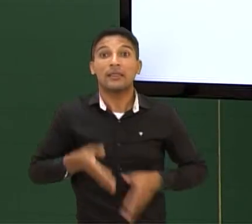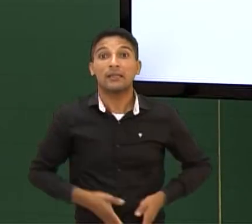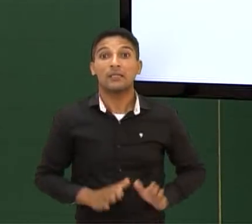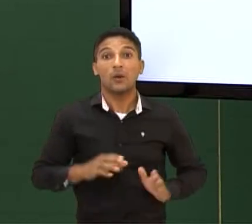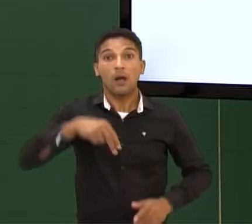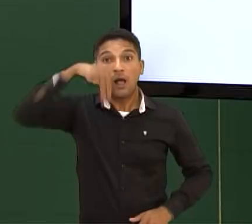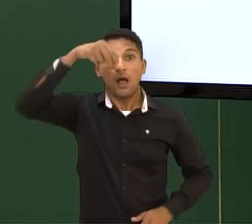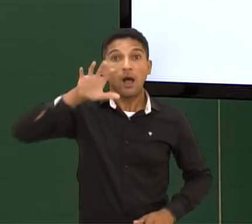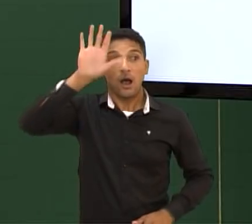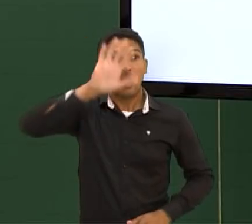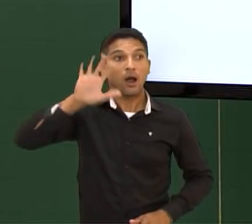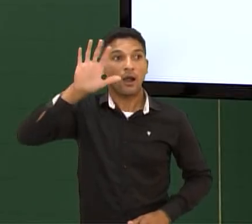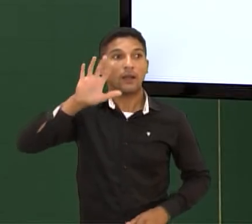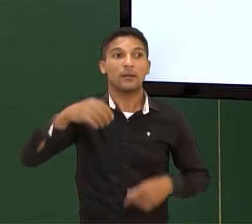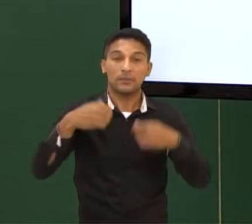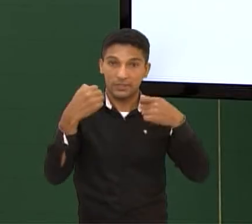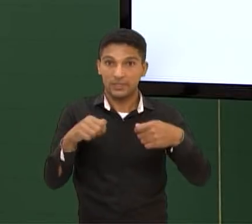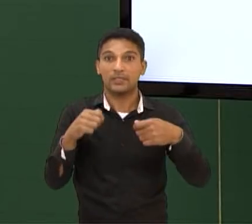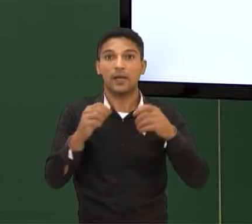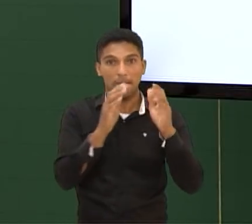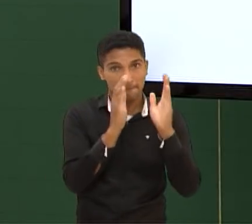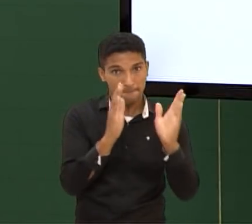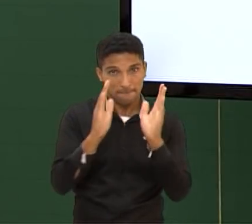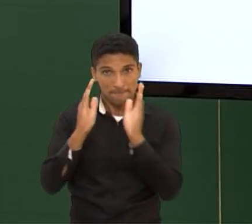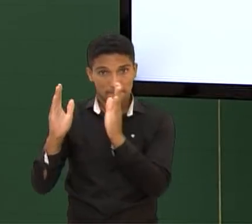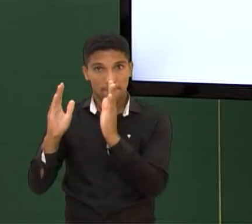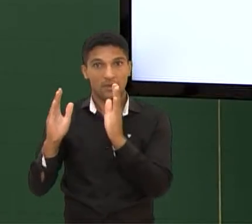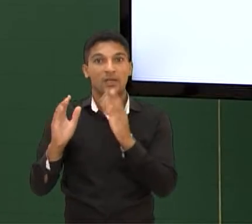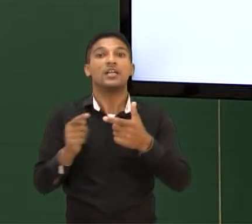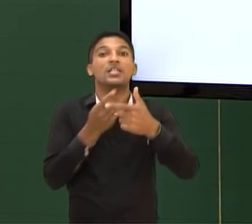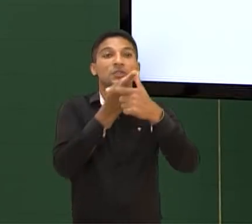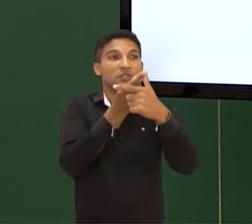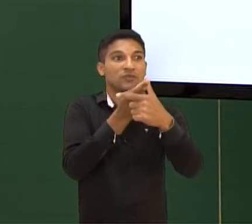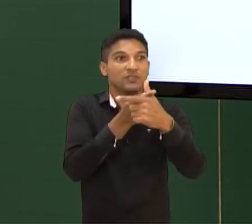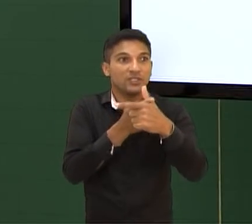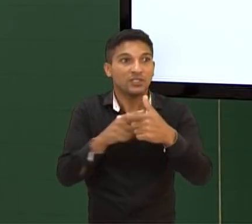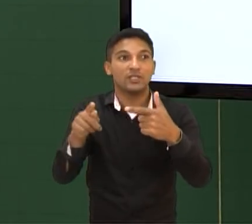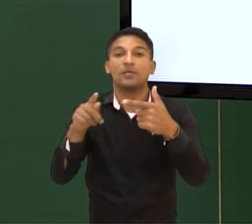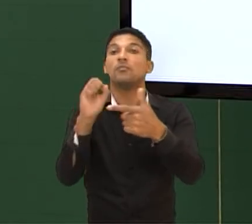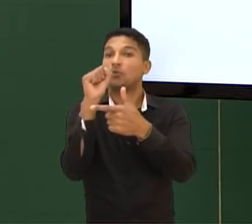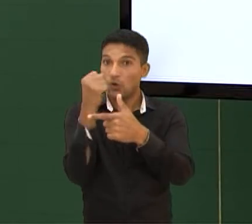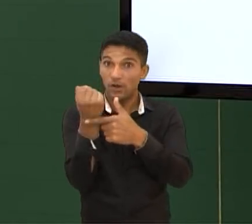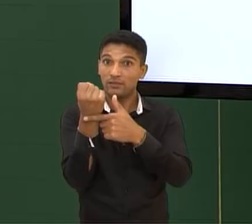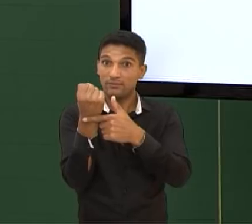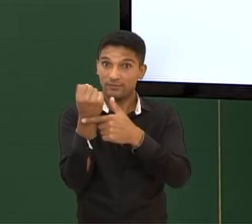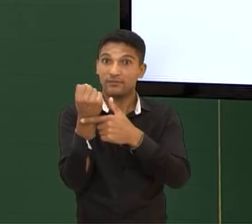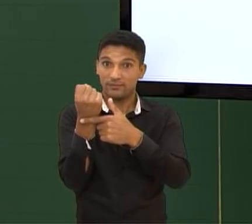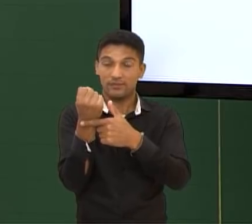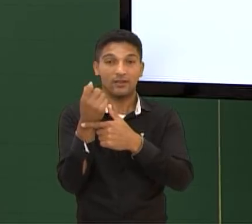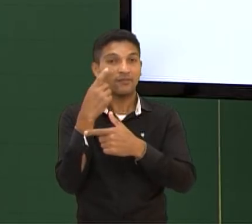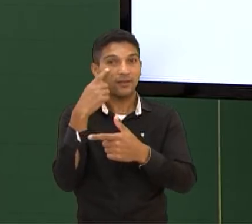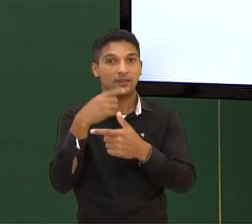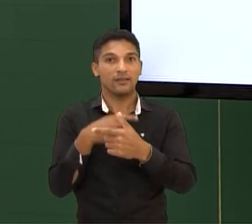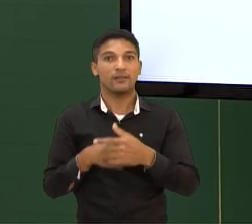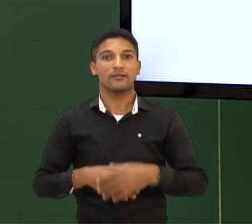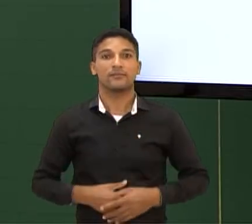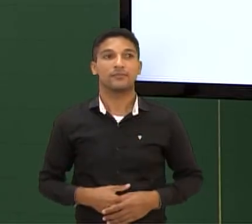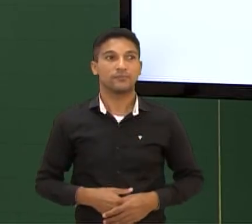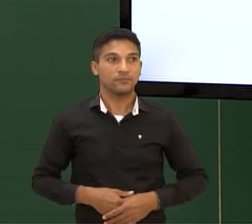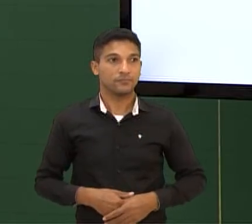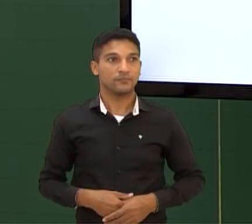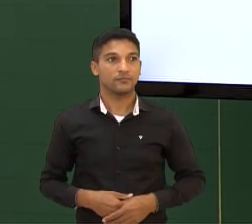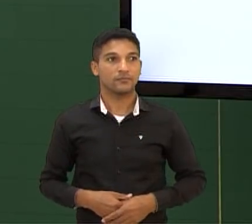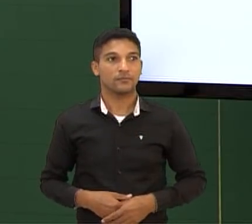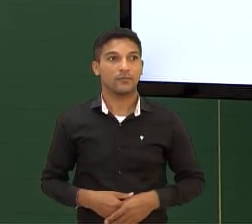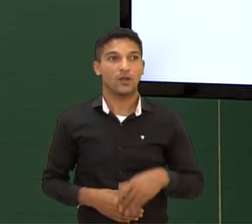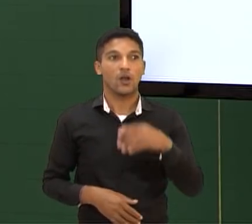Em 8 partes que eu tenho, certo? Então, aqui, vamos realizar essa divisão juntos? Lembra que a professora explicou? Eu vou verificar qual que é o